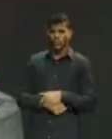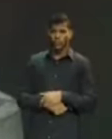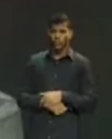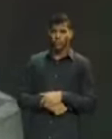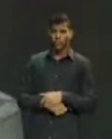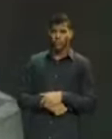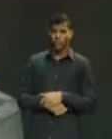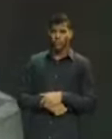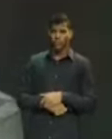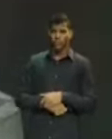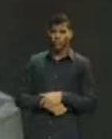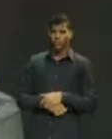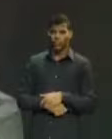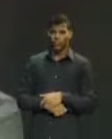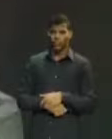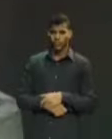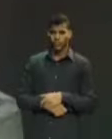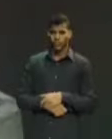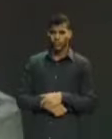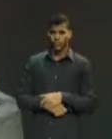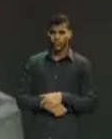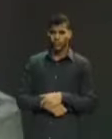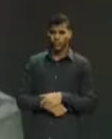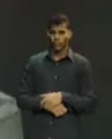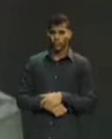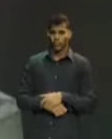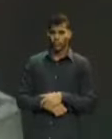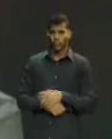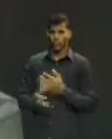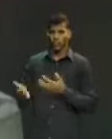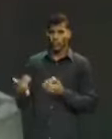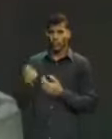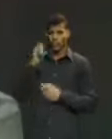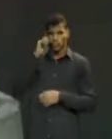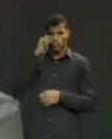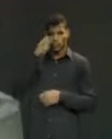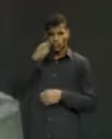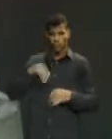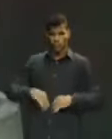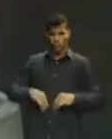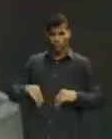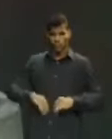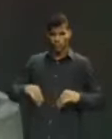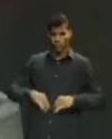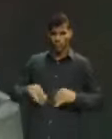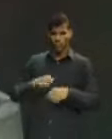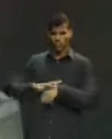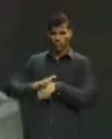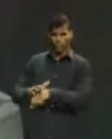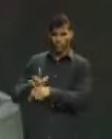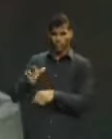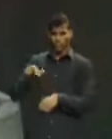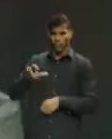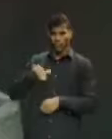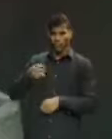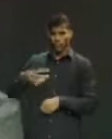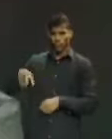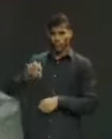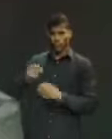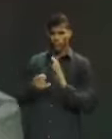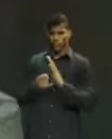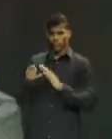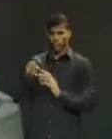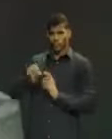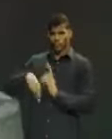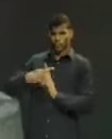periférica, na juventude racializada, na juventude negra, que sofre o racismo estrutural, o racismo institucional e as lógicas